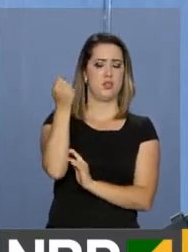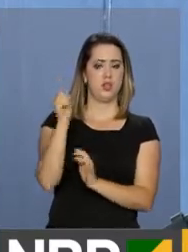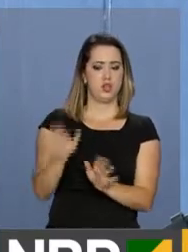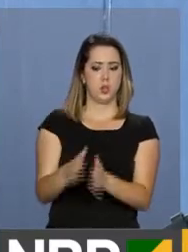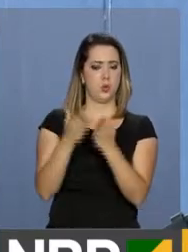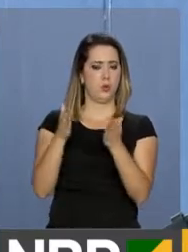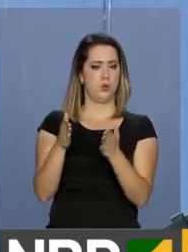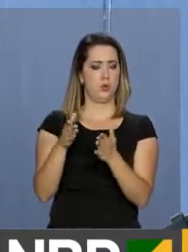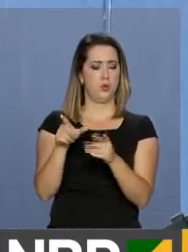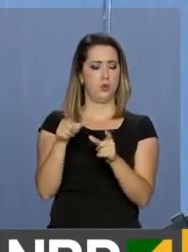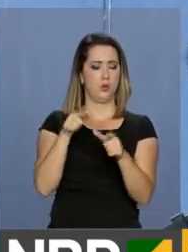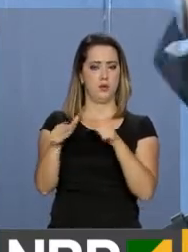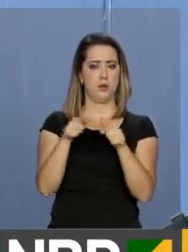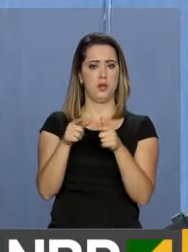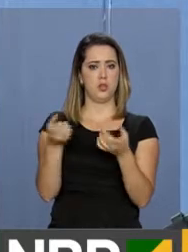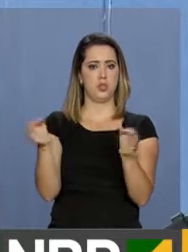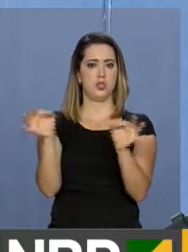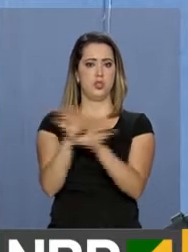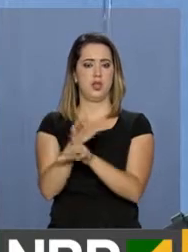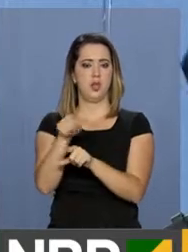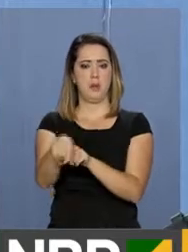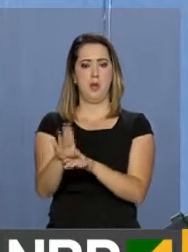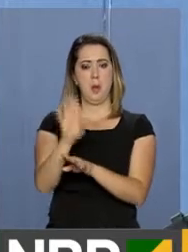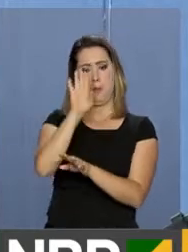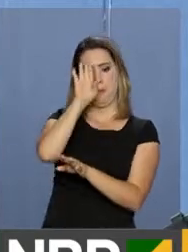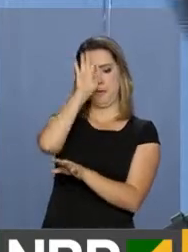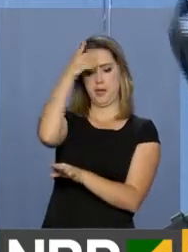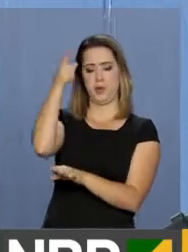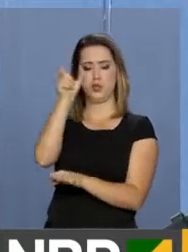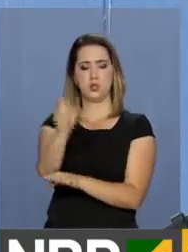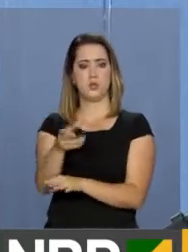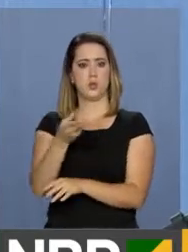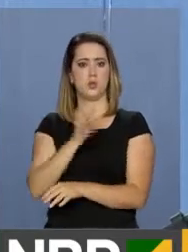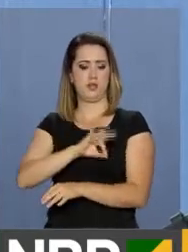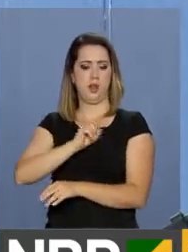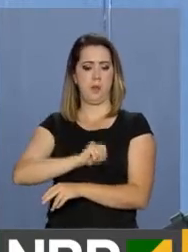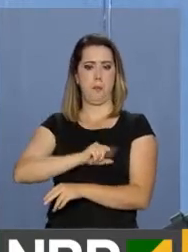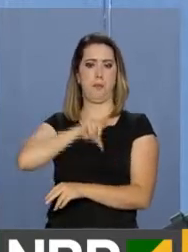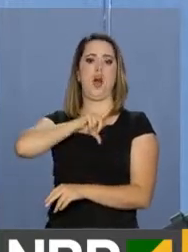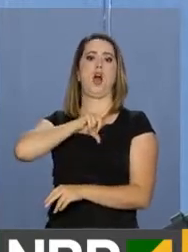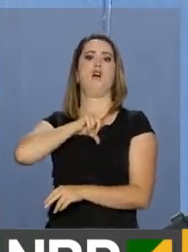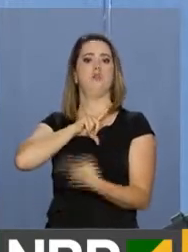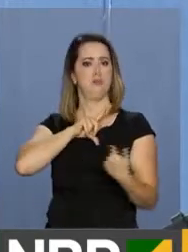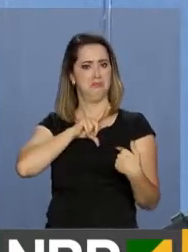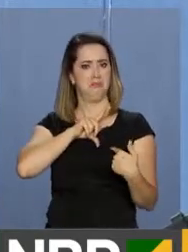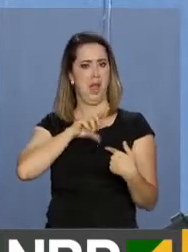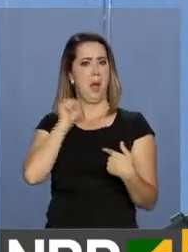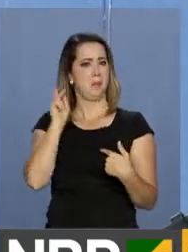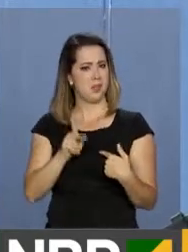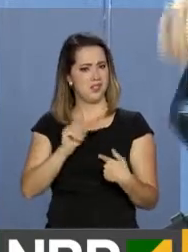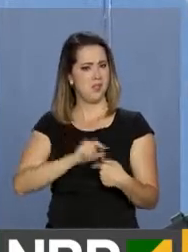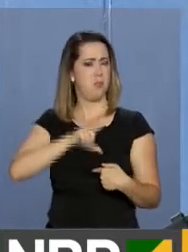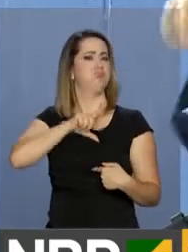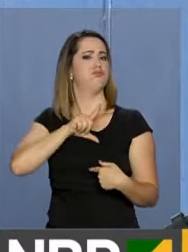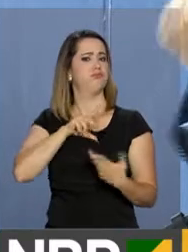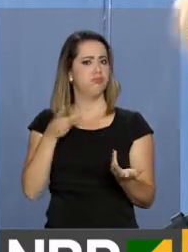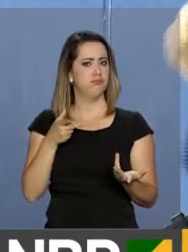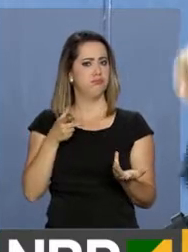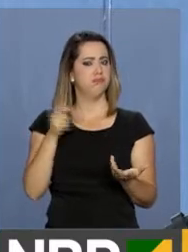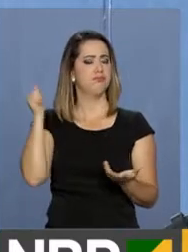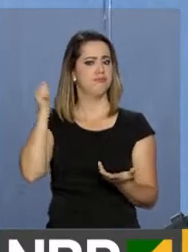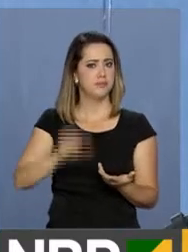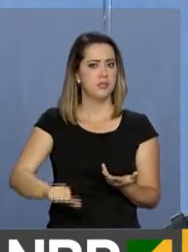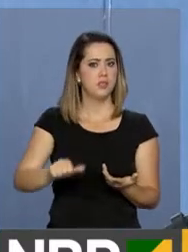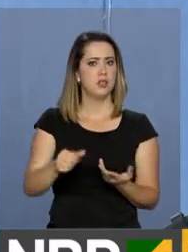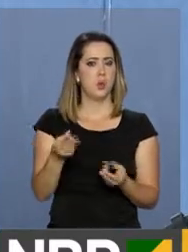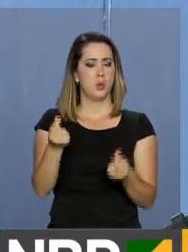trabalhador, a gente quer acabar com os privilégios daqueles que ganham muito quando se aposentam, aqueles que prejudicam